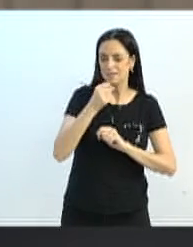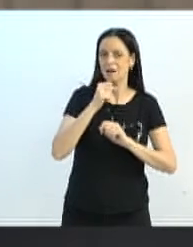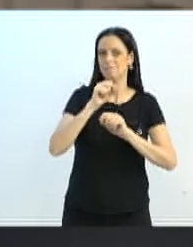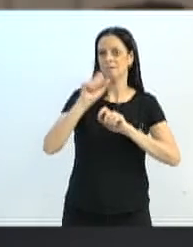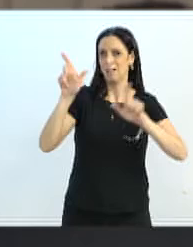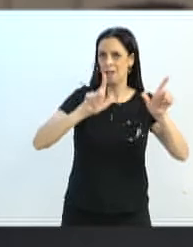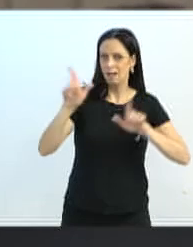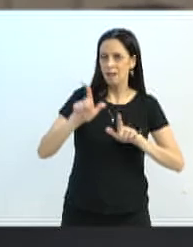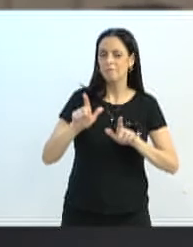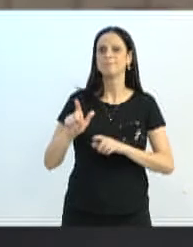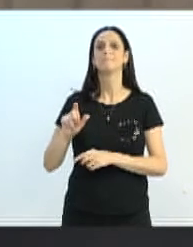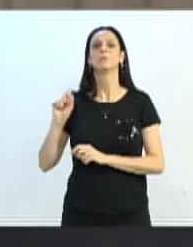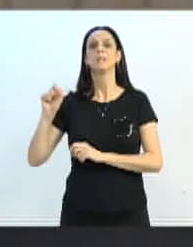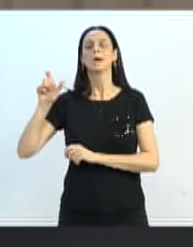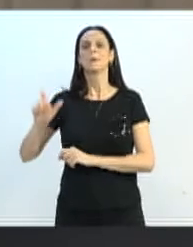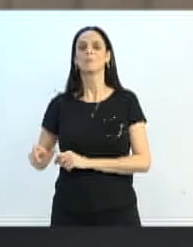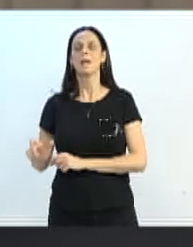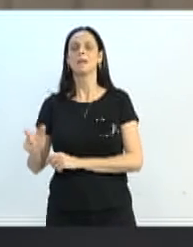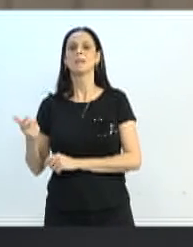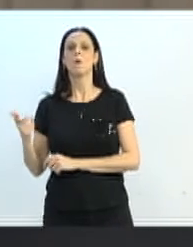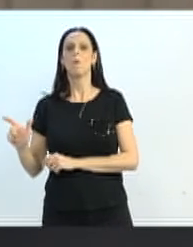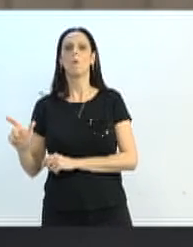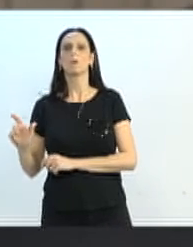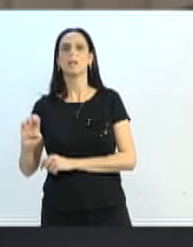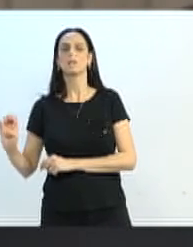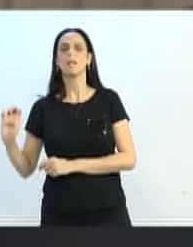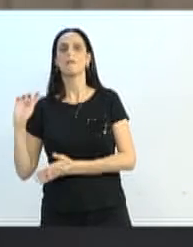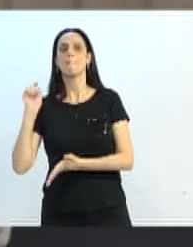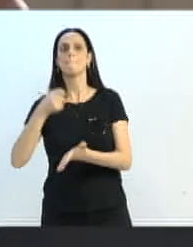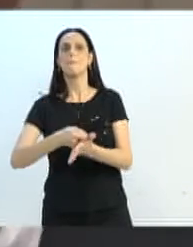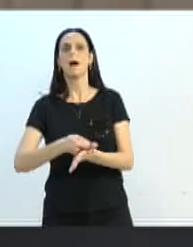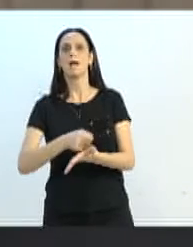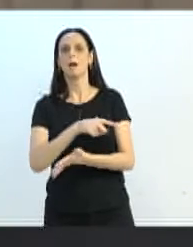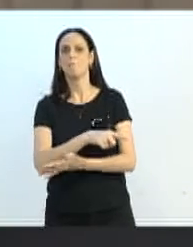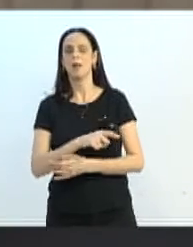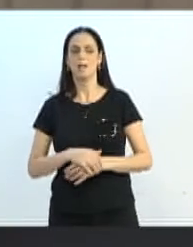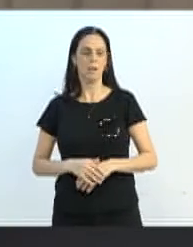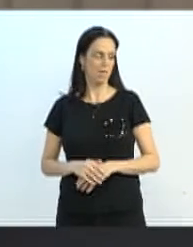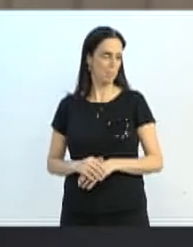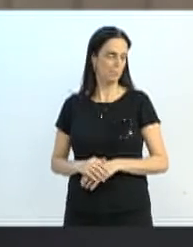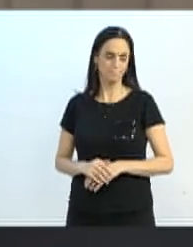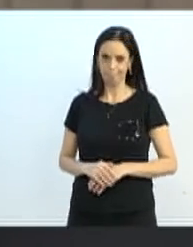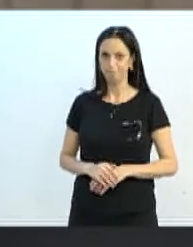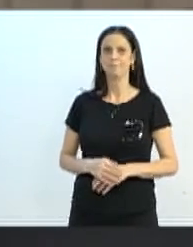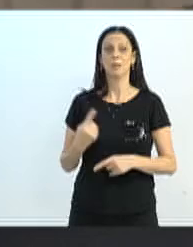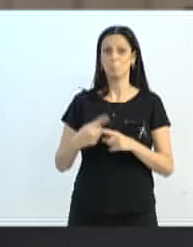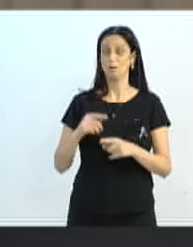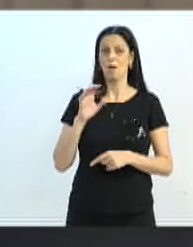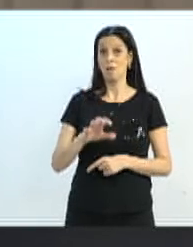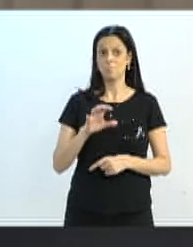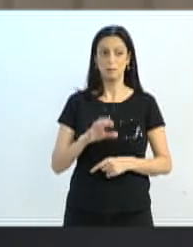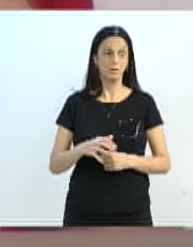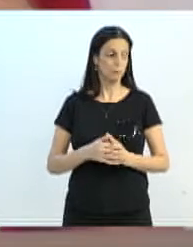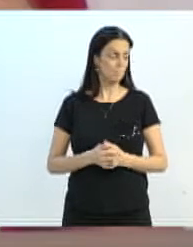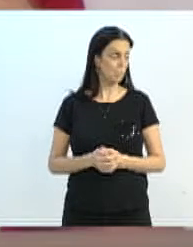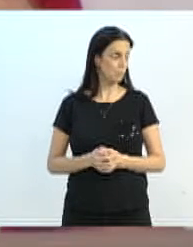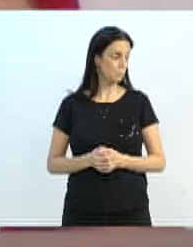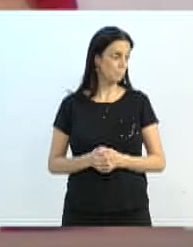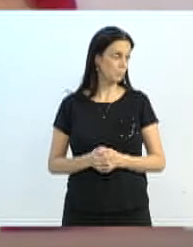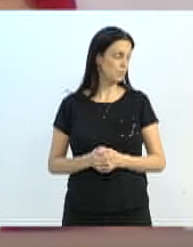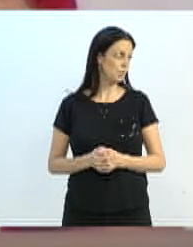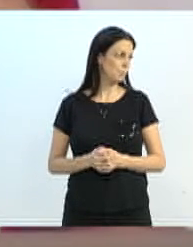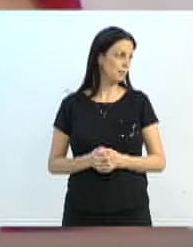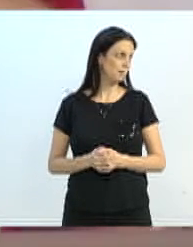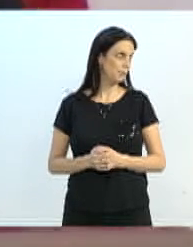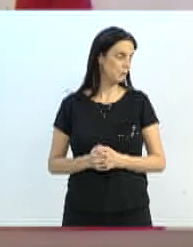aqui o que eu disse em alguns pronunciamentos, o que a esquerda pauta, porque a esquerda alimentou por muitos anos a imprensa do nosso país. Obrigado, vereador Marcos.